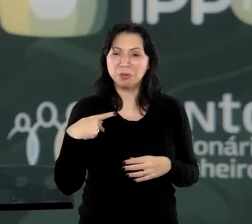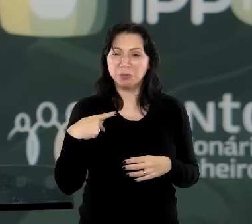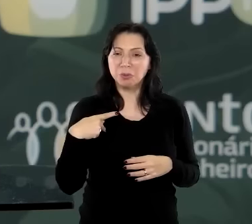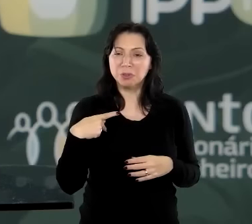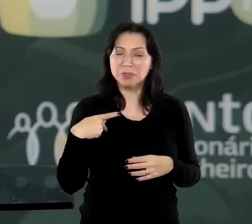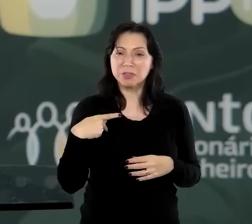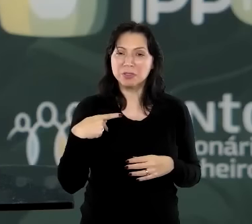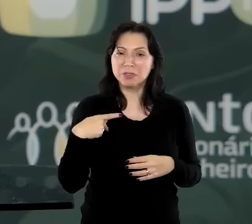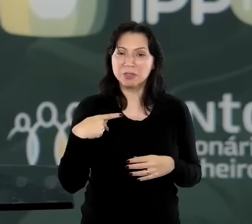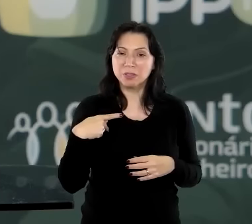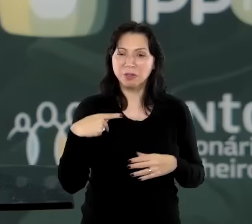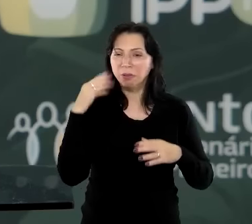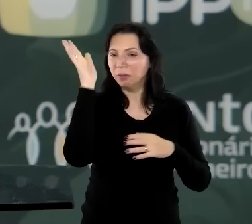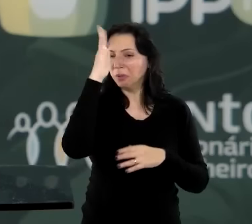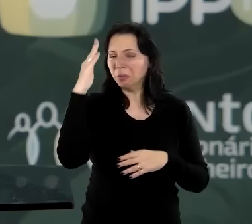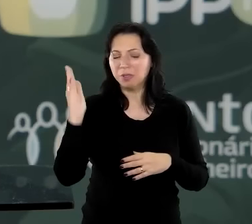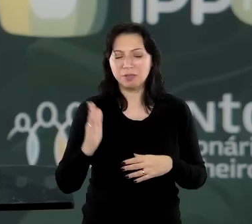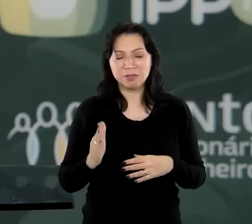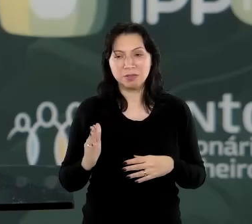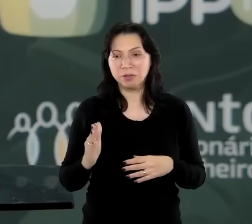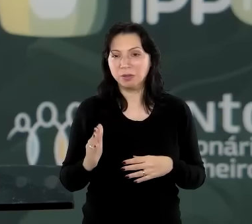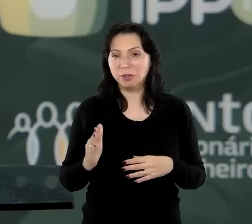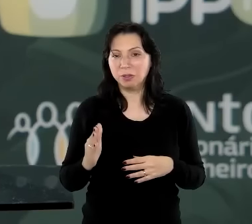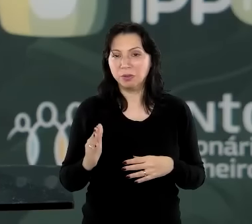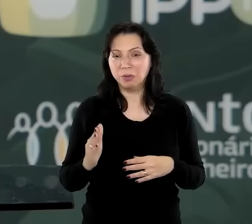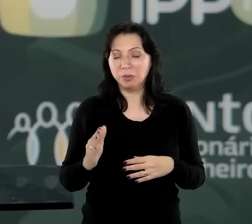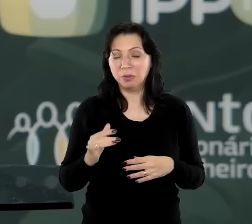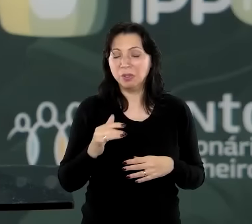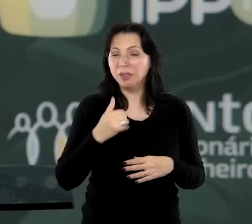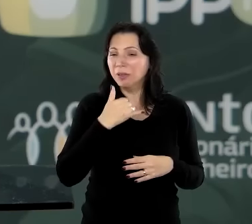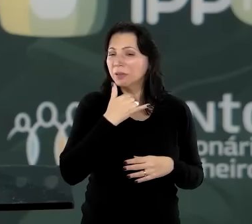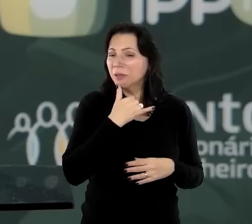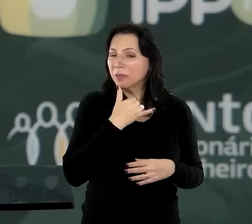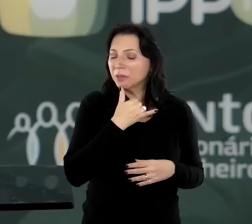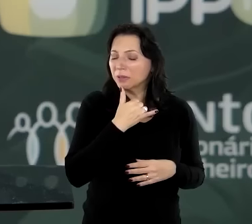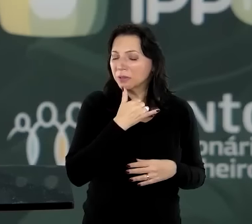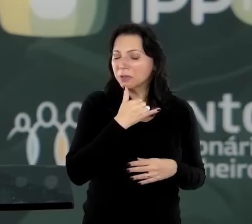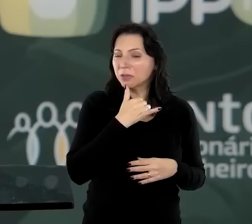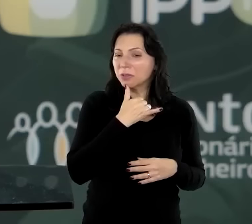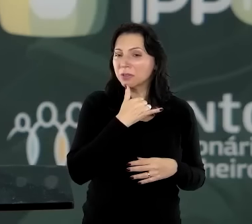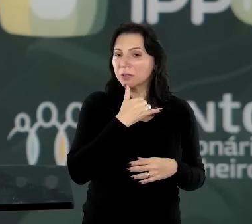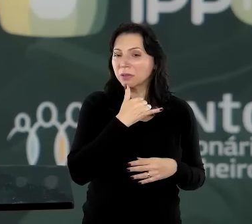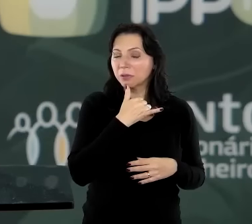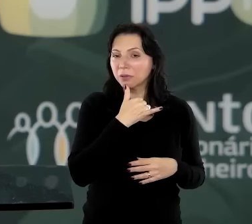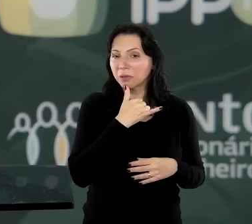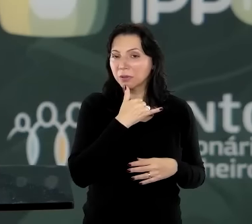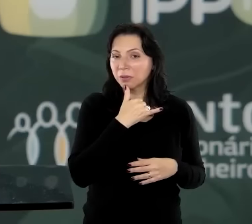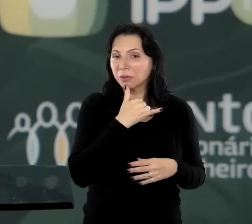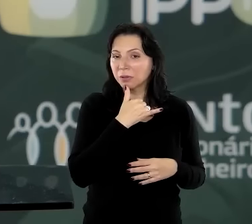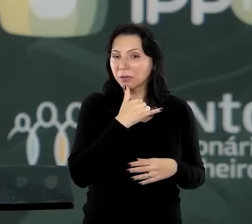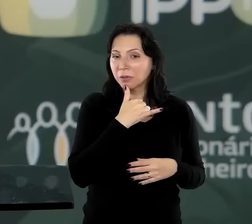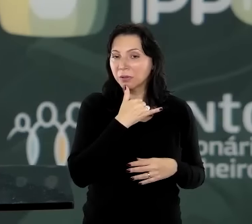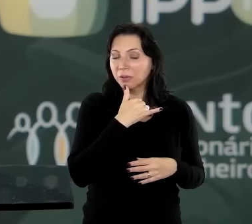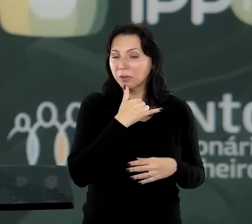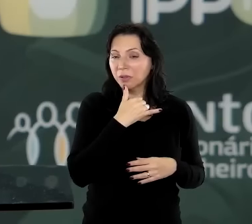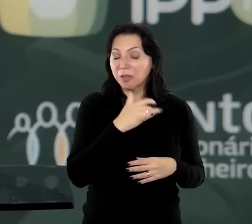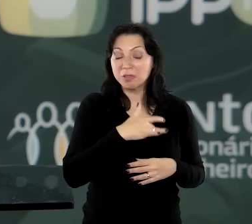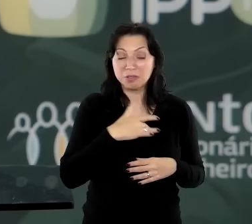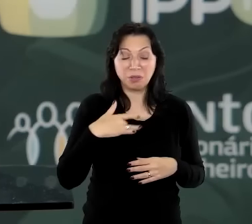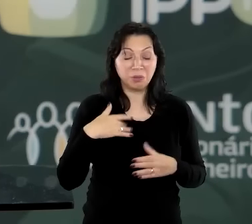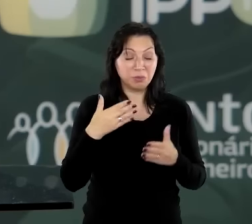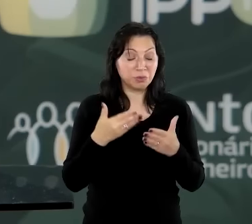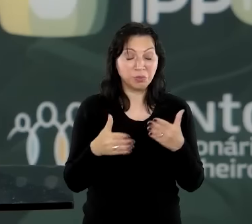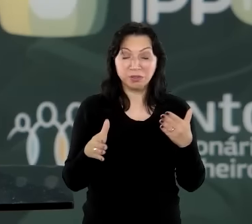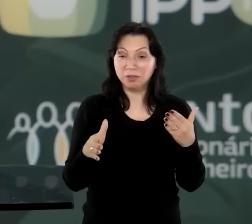tantos pastores, Brasil afora, que estão feridos, que estão machucados, que perderam a saúde